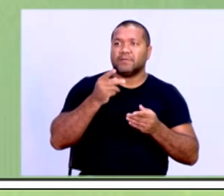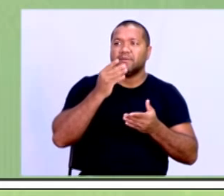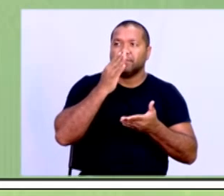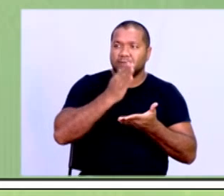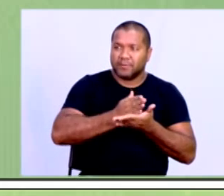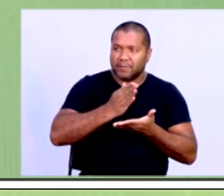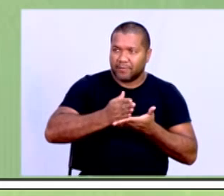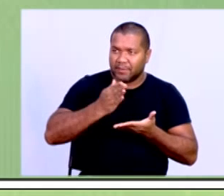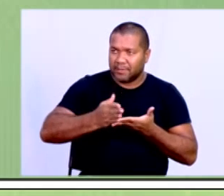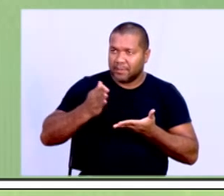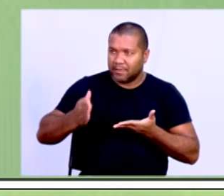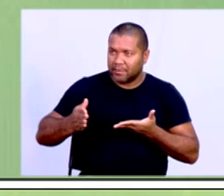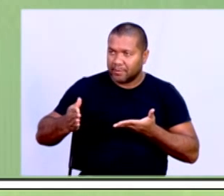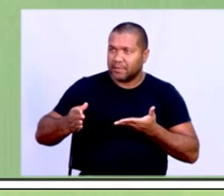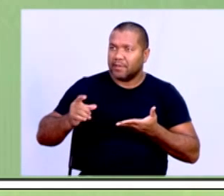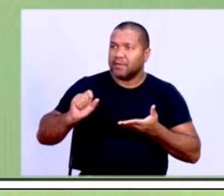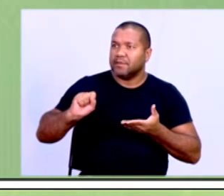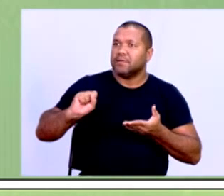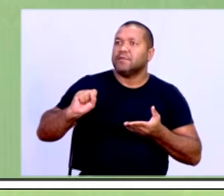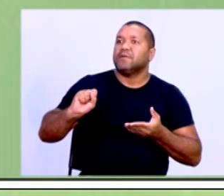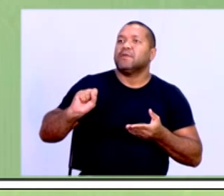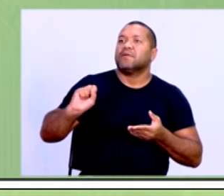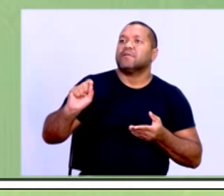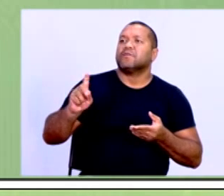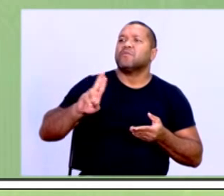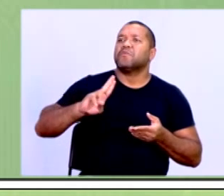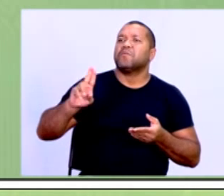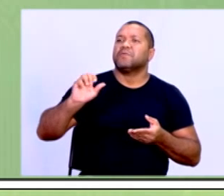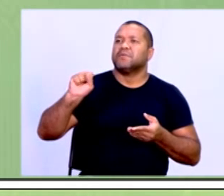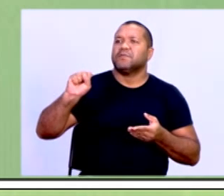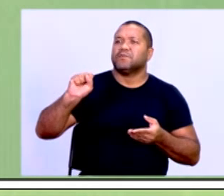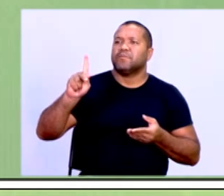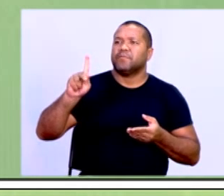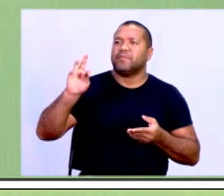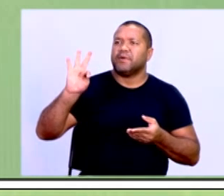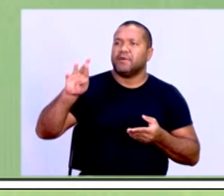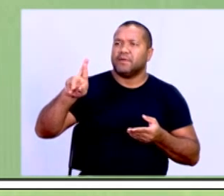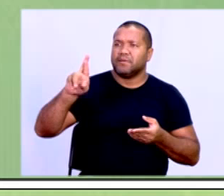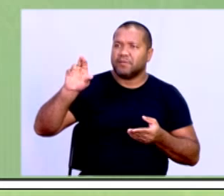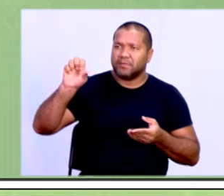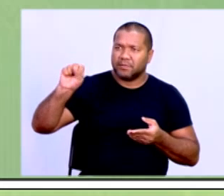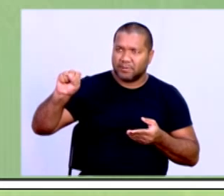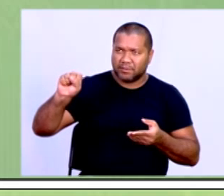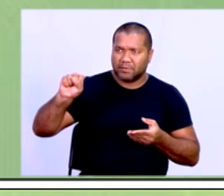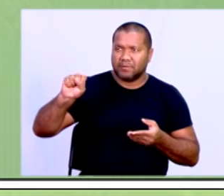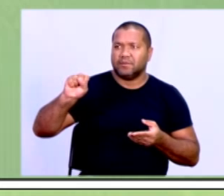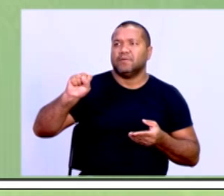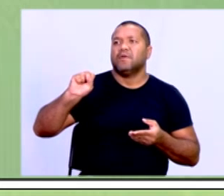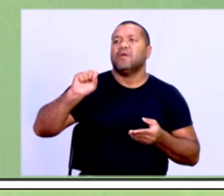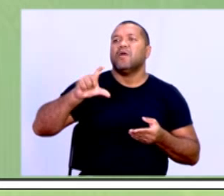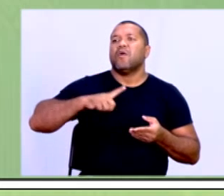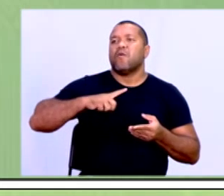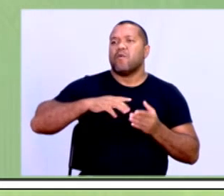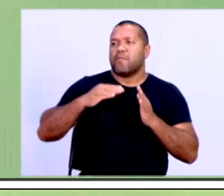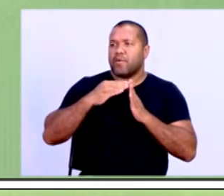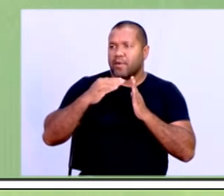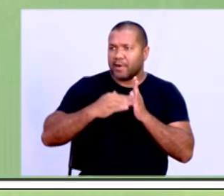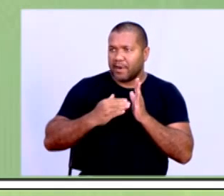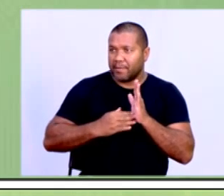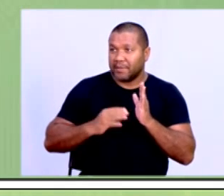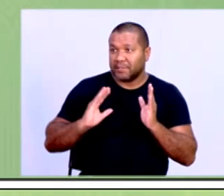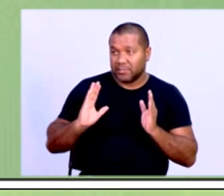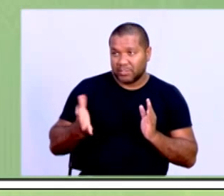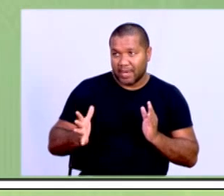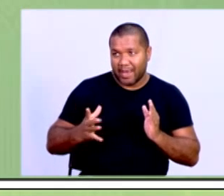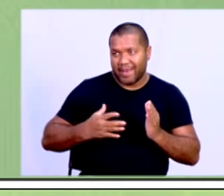ciclos chamados de sprints. O desenvolvimento do software é iterativo, ou seja,